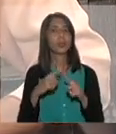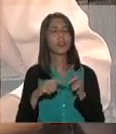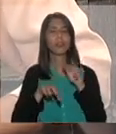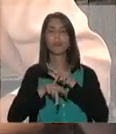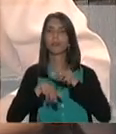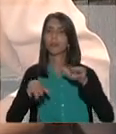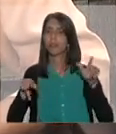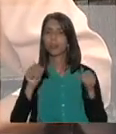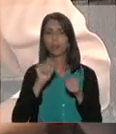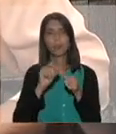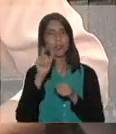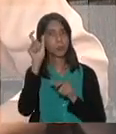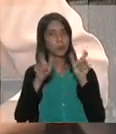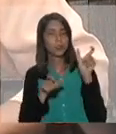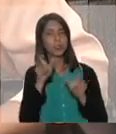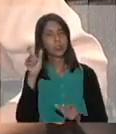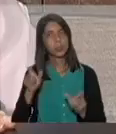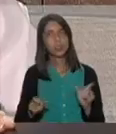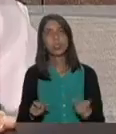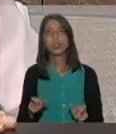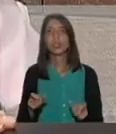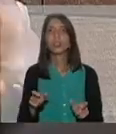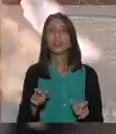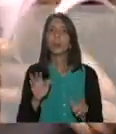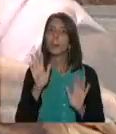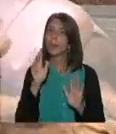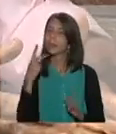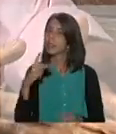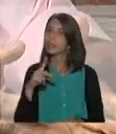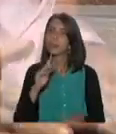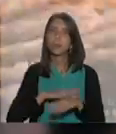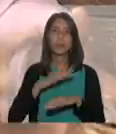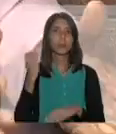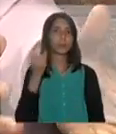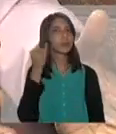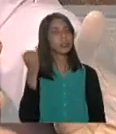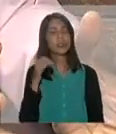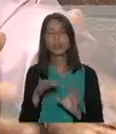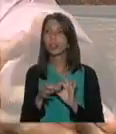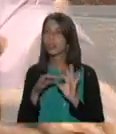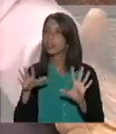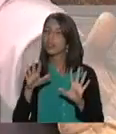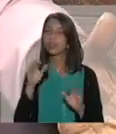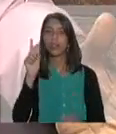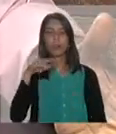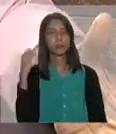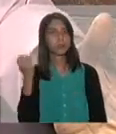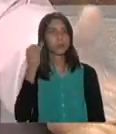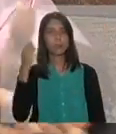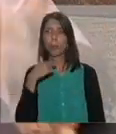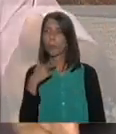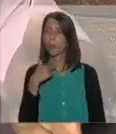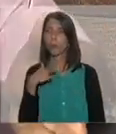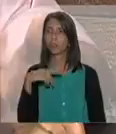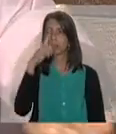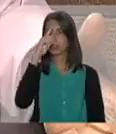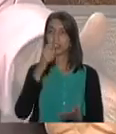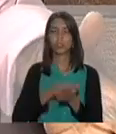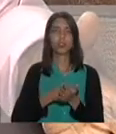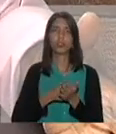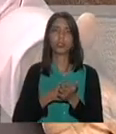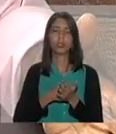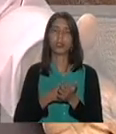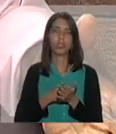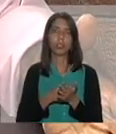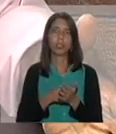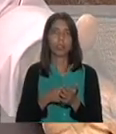porque foram vários que você fez ao longo da sua vida. Exatamente. Mas esse realmente foi um deles. padrão de liberdade. A liberdade é fundamental, não se pode determinar de cima para